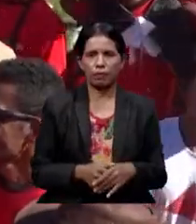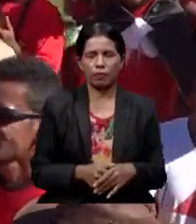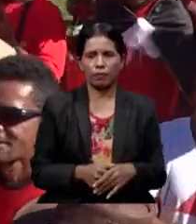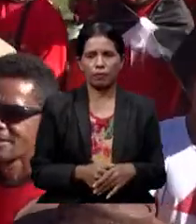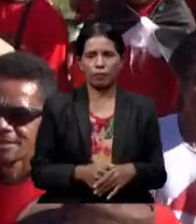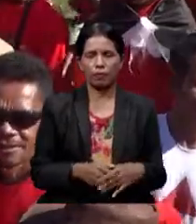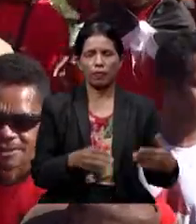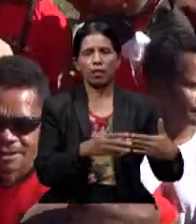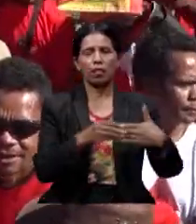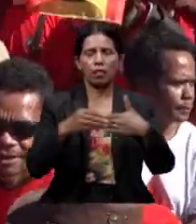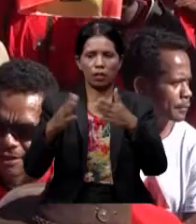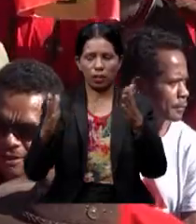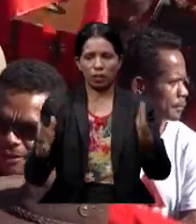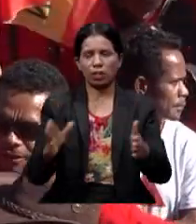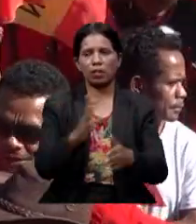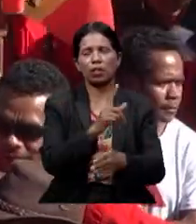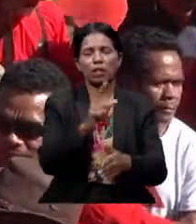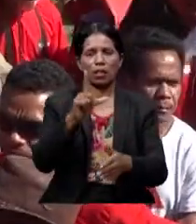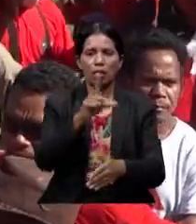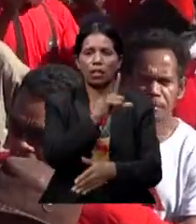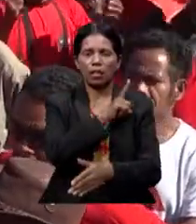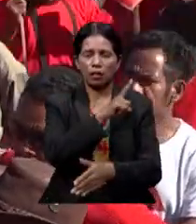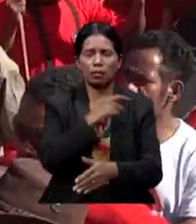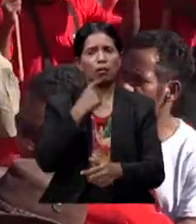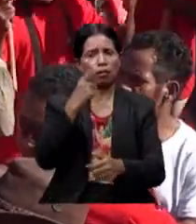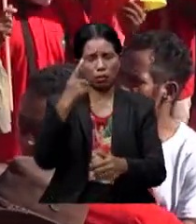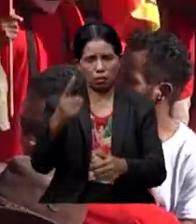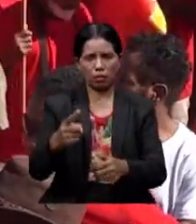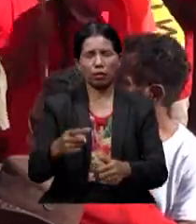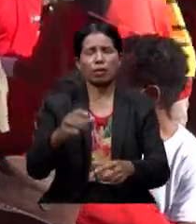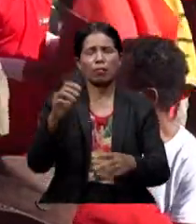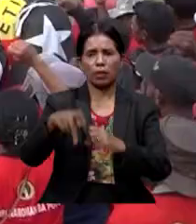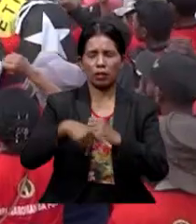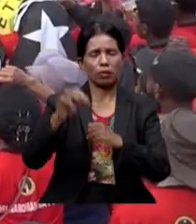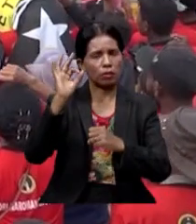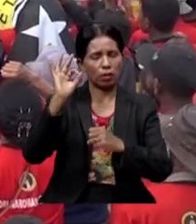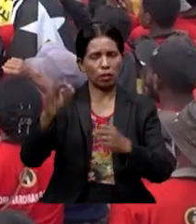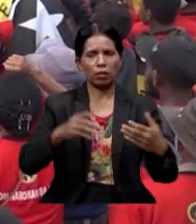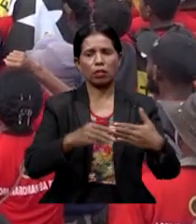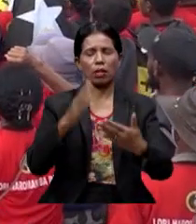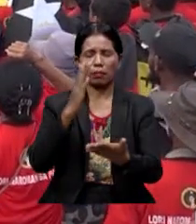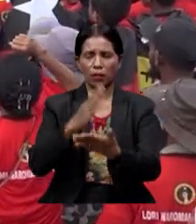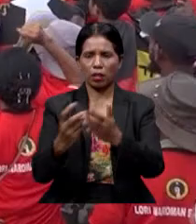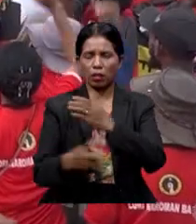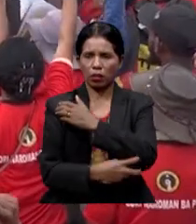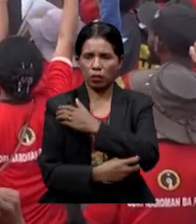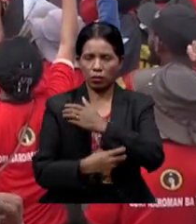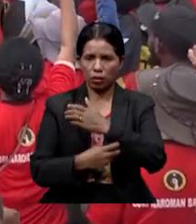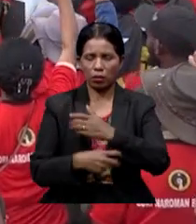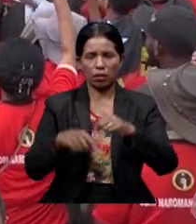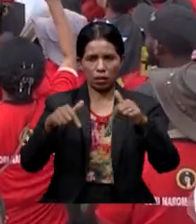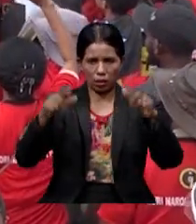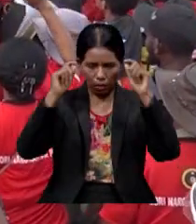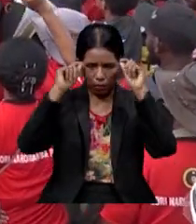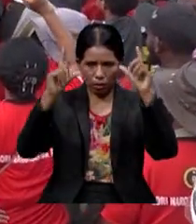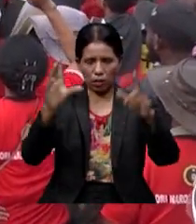Enquanto liderança troika Lerian Antimormos declara, o Anjira Fretelin Ukun se combate a corrupção, nepotismo e reilaran,